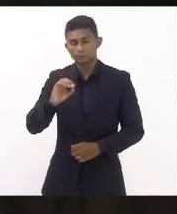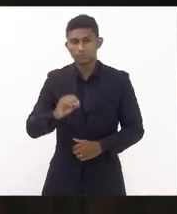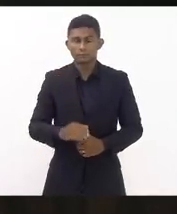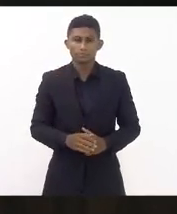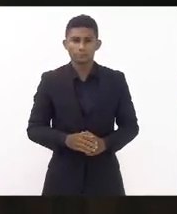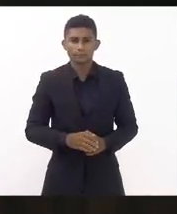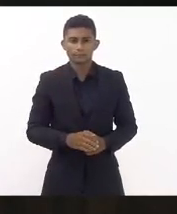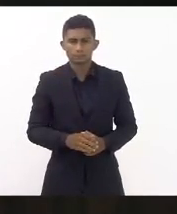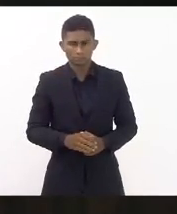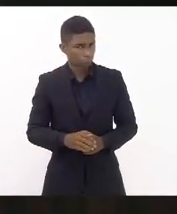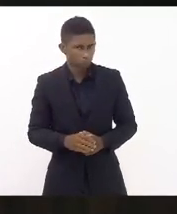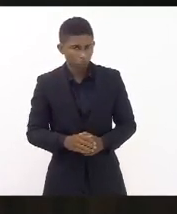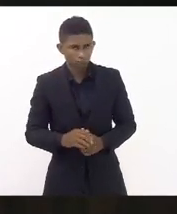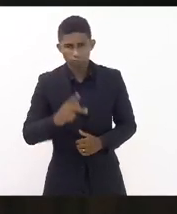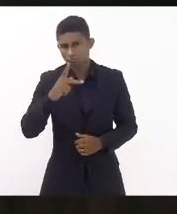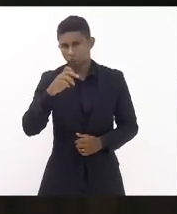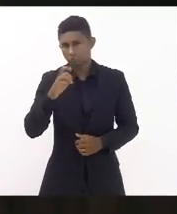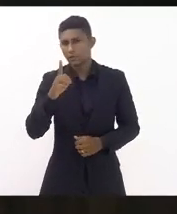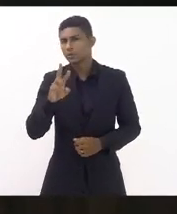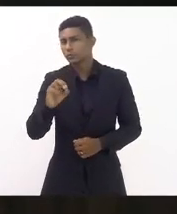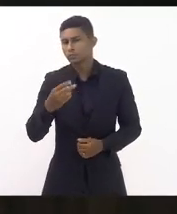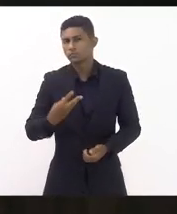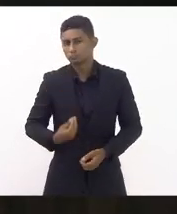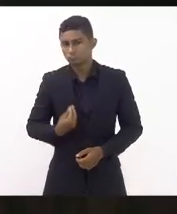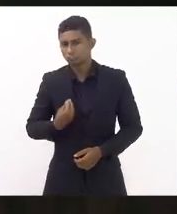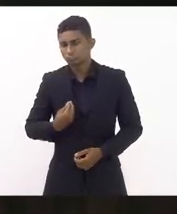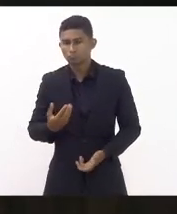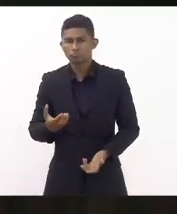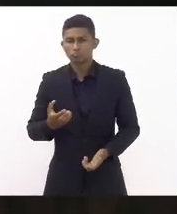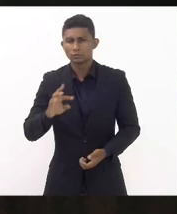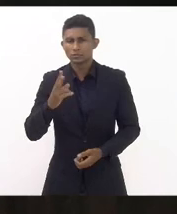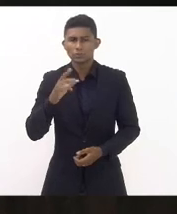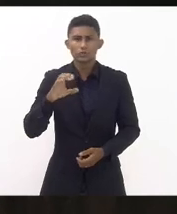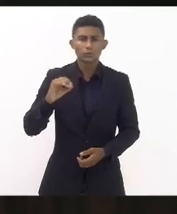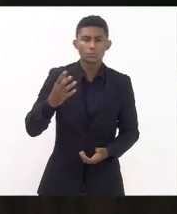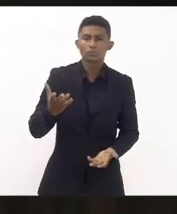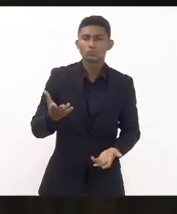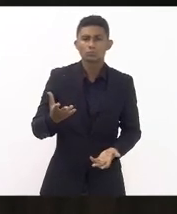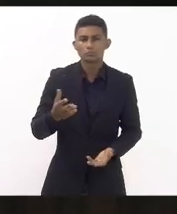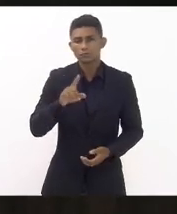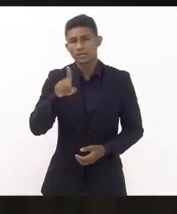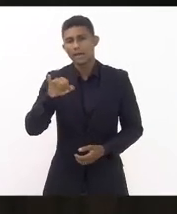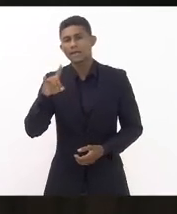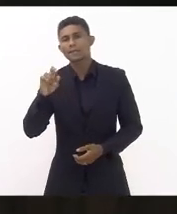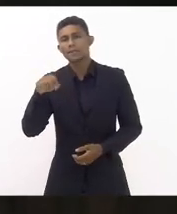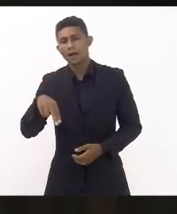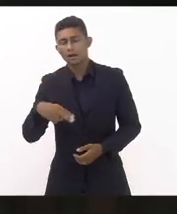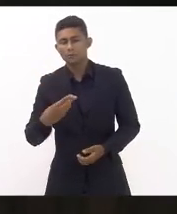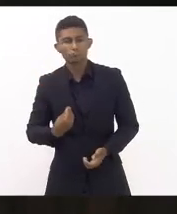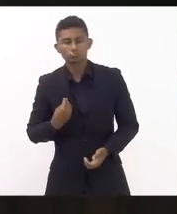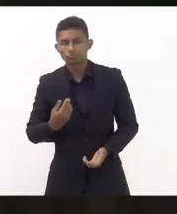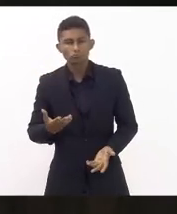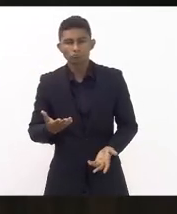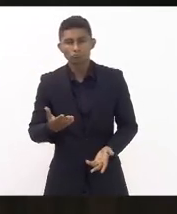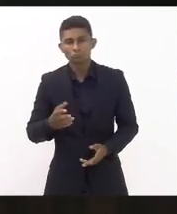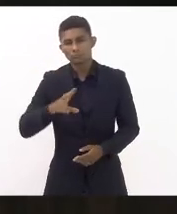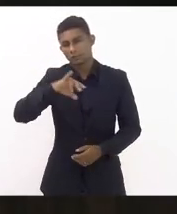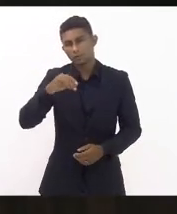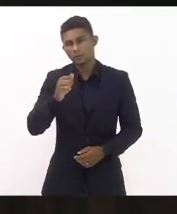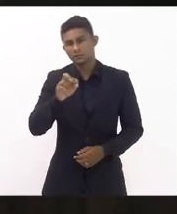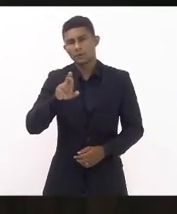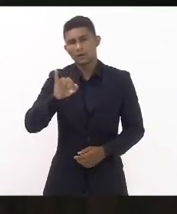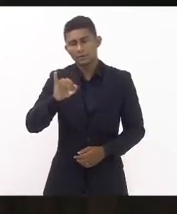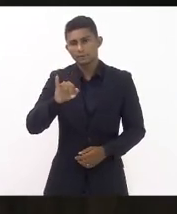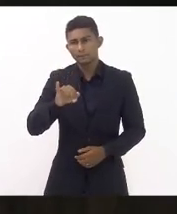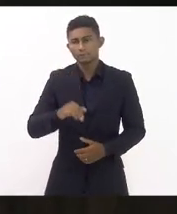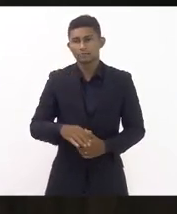Deputado Pedro Ricardo. Deputado Chico Machado. Deputada Zeidan. Deputado Jari Júnior.